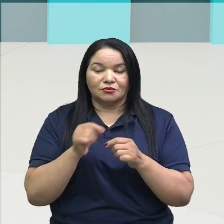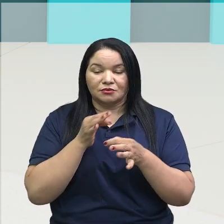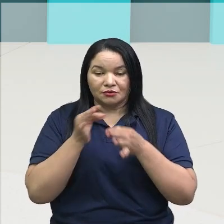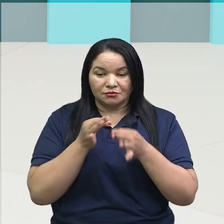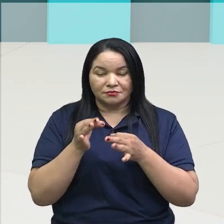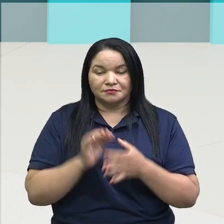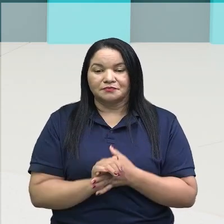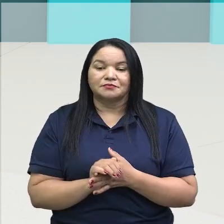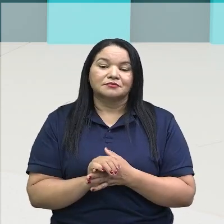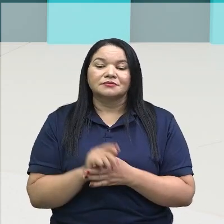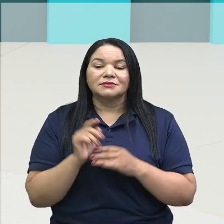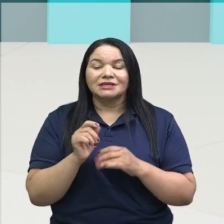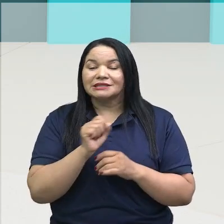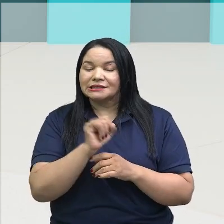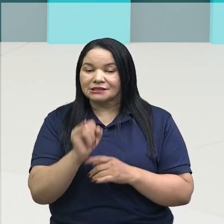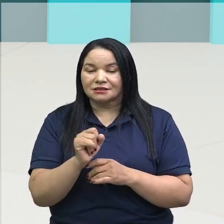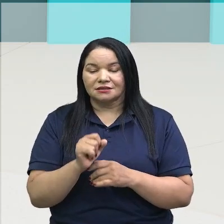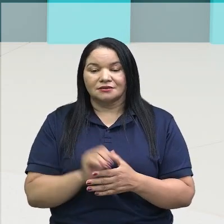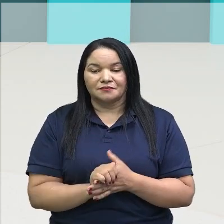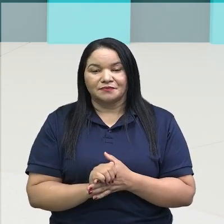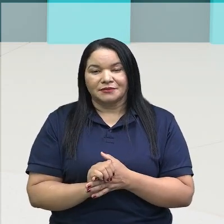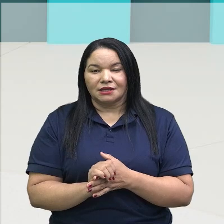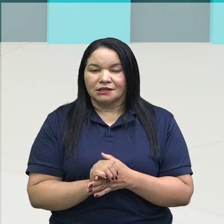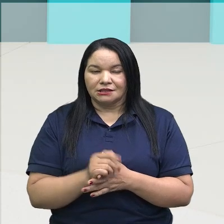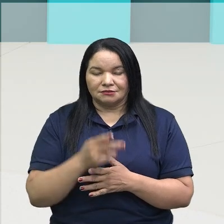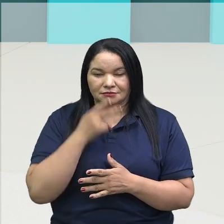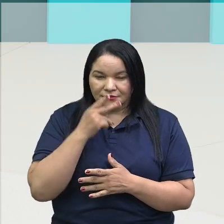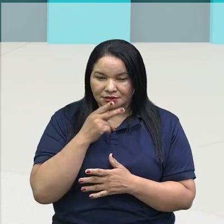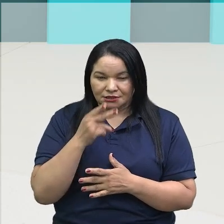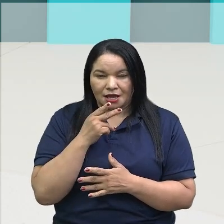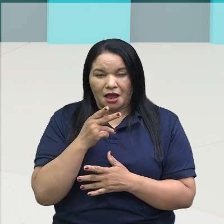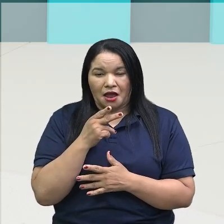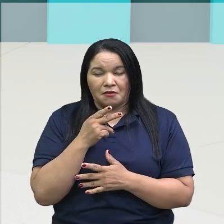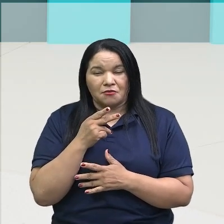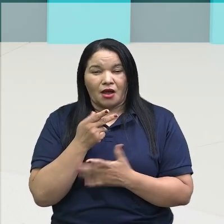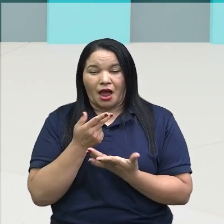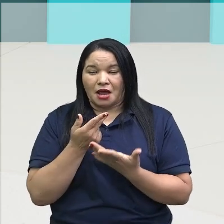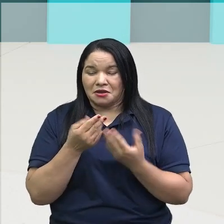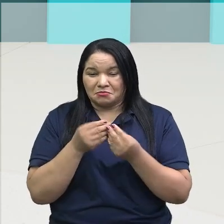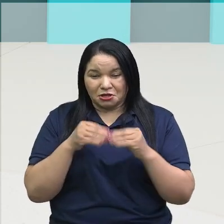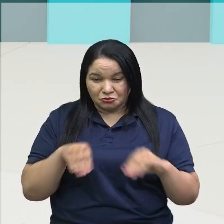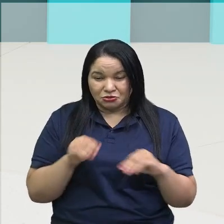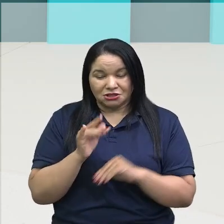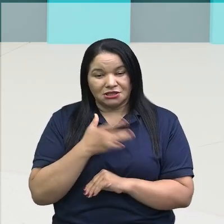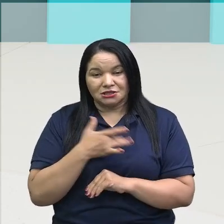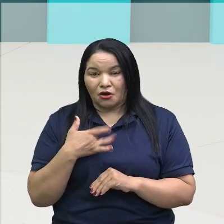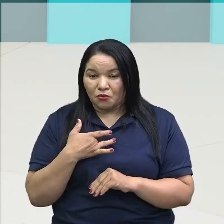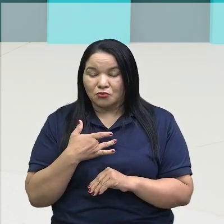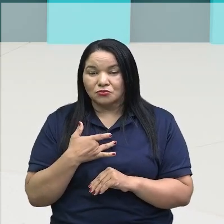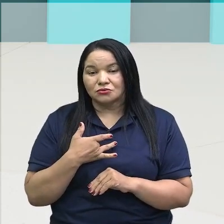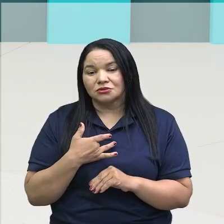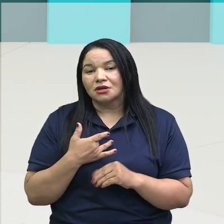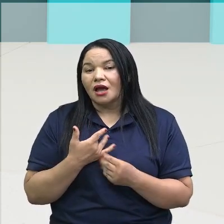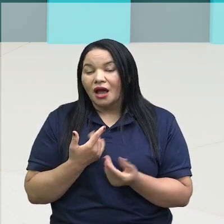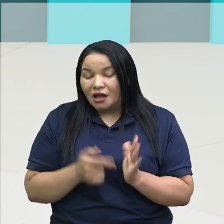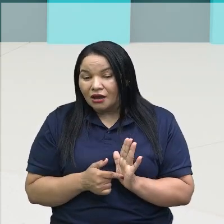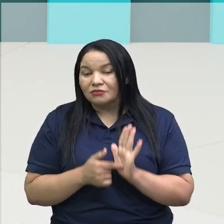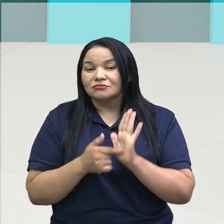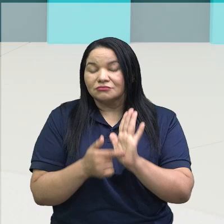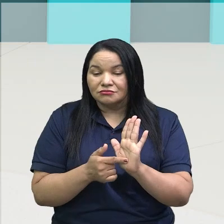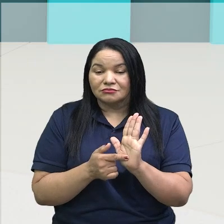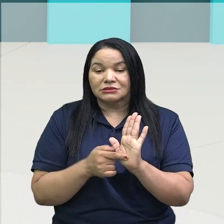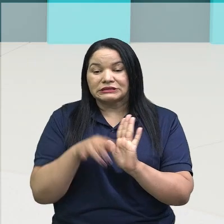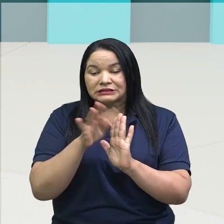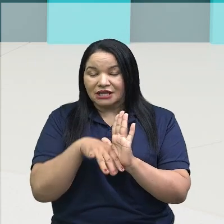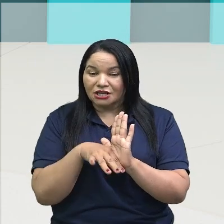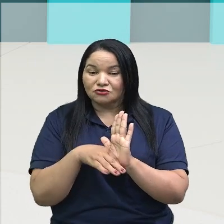defendendo que cigarro faz mal à saúde, quem eu posso trazer para o meu